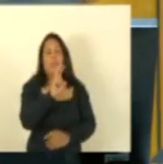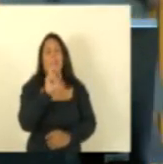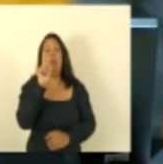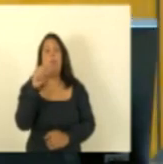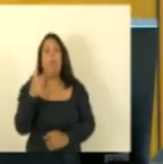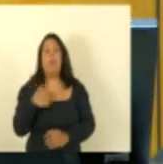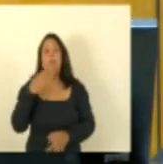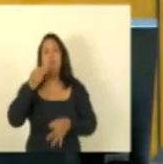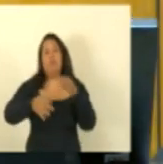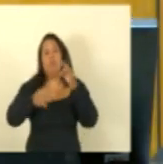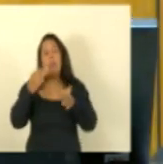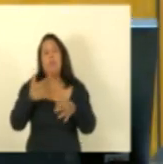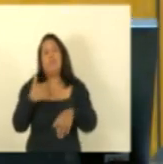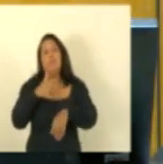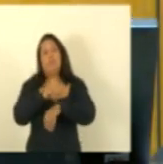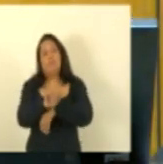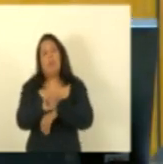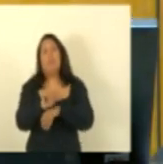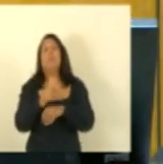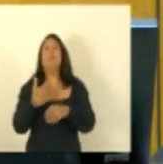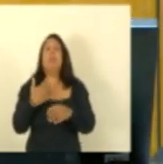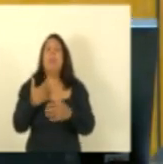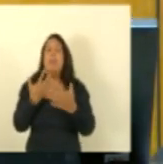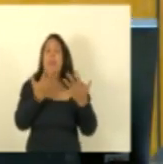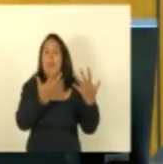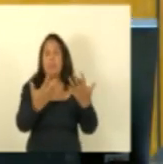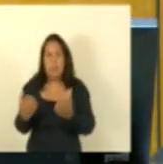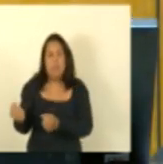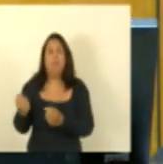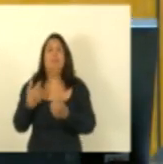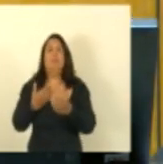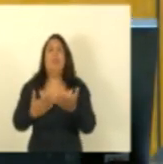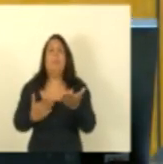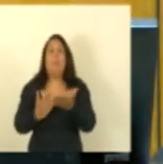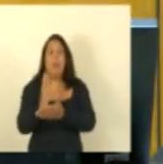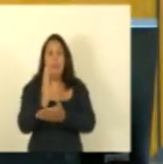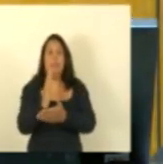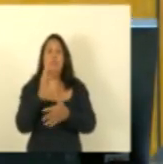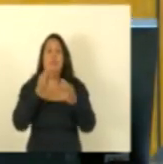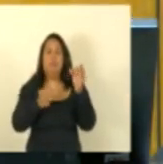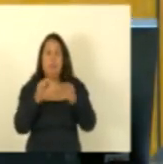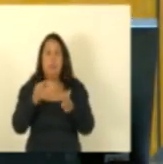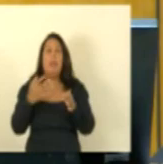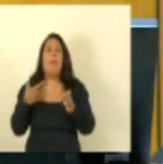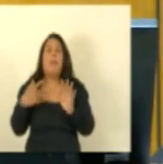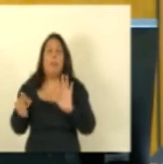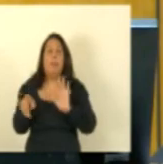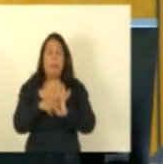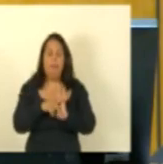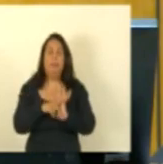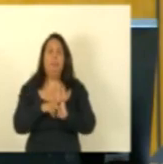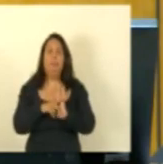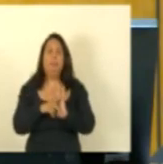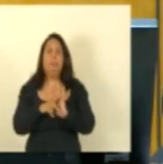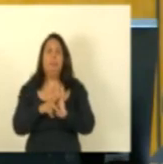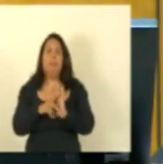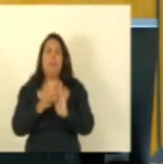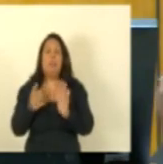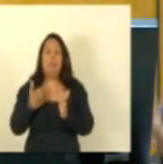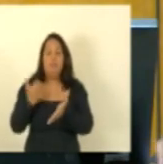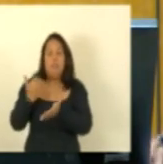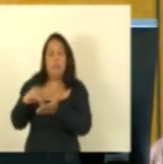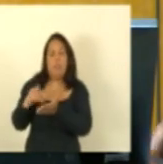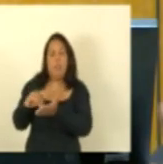de justificativas de ausência, e o despacho para todos esses itens é justificada as ausências à